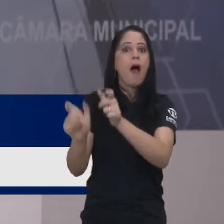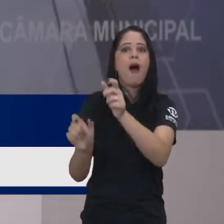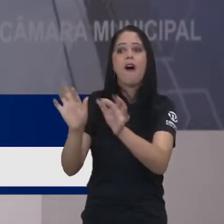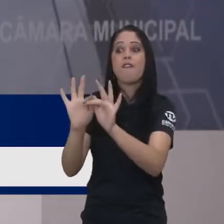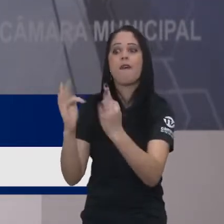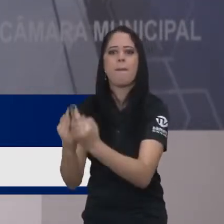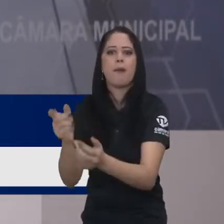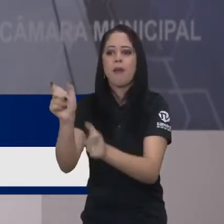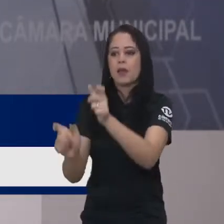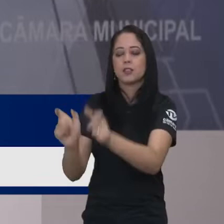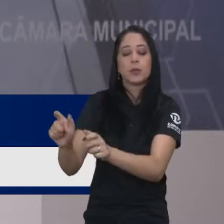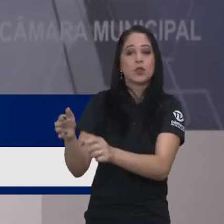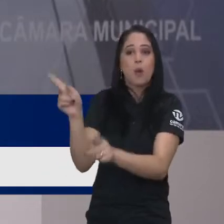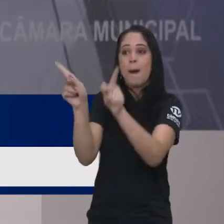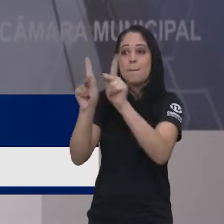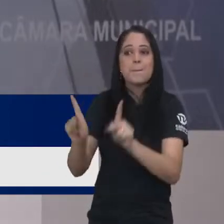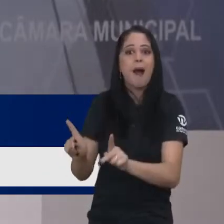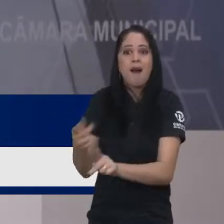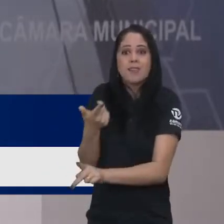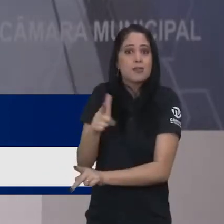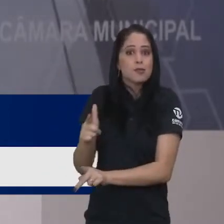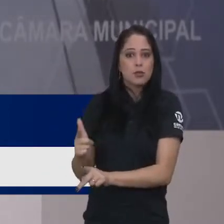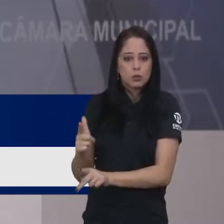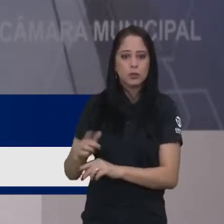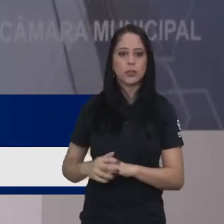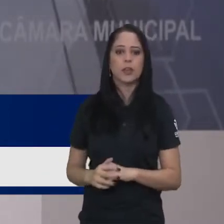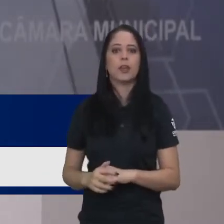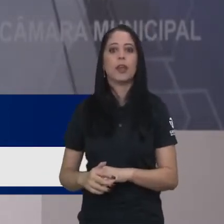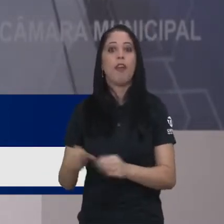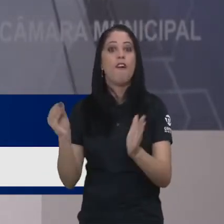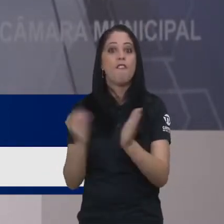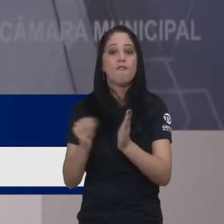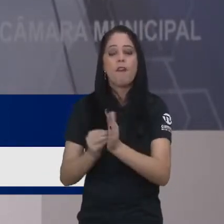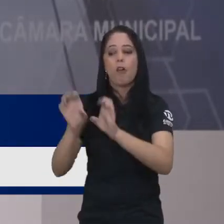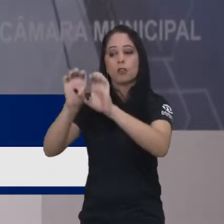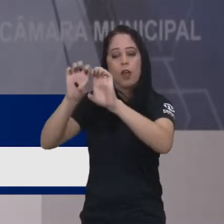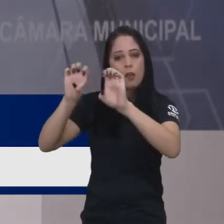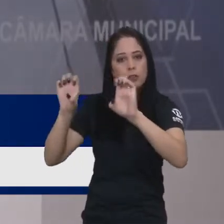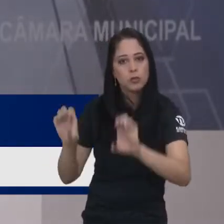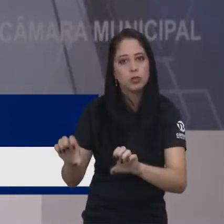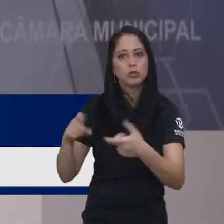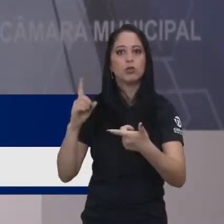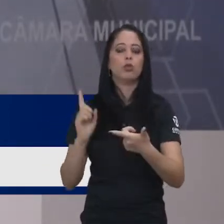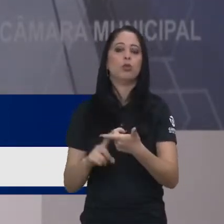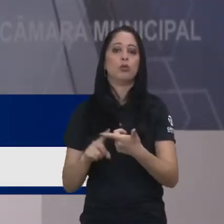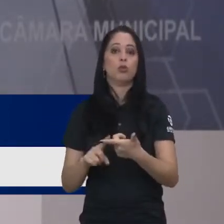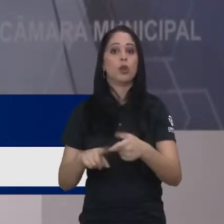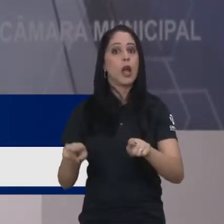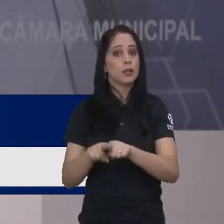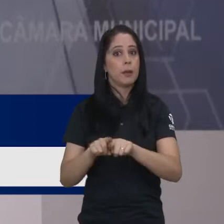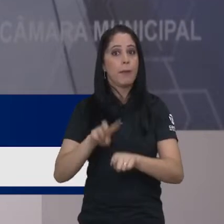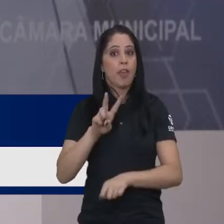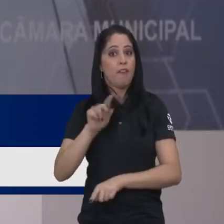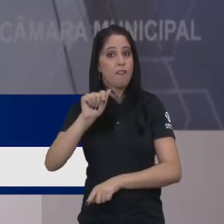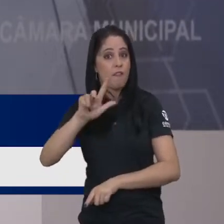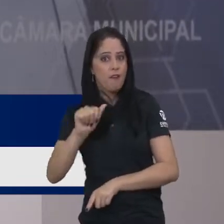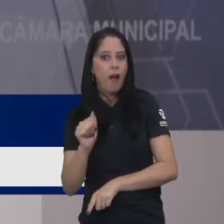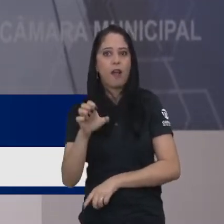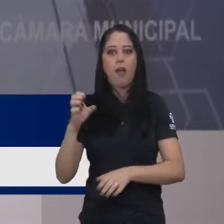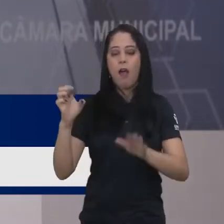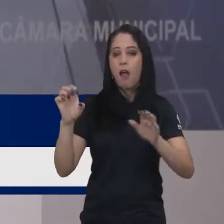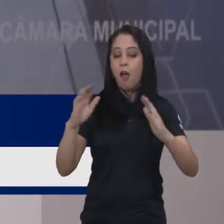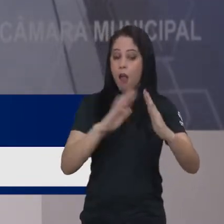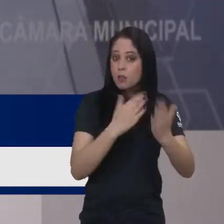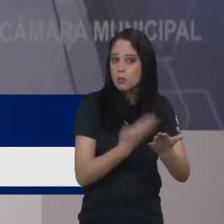que é a questão da insegurança jurídica da posse, a falta de infraestrutura, a questão de vagas em escolas e